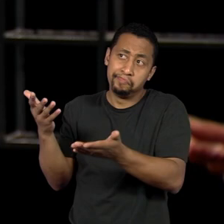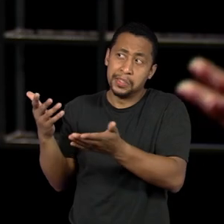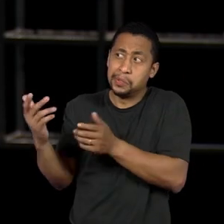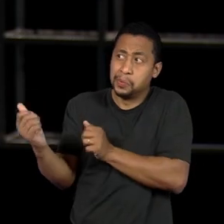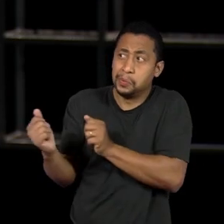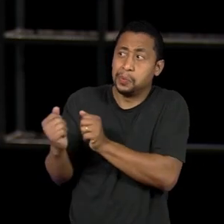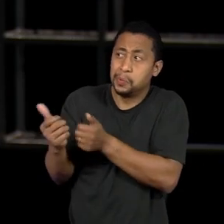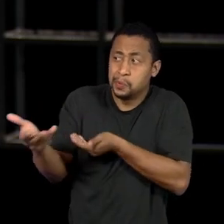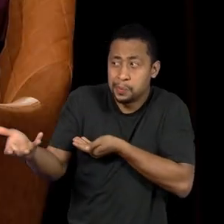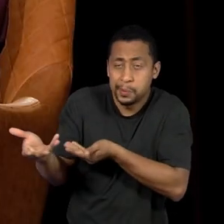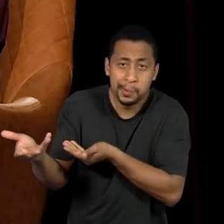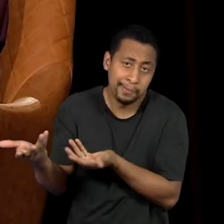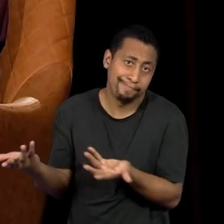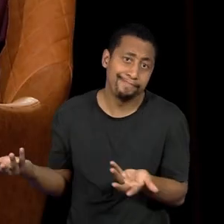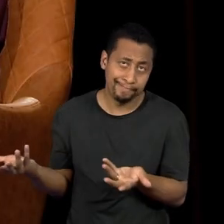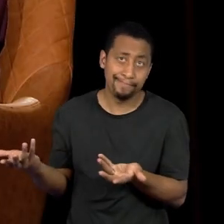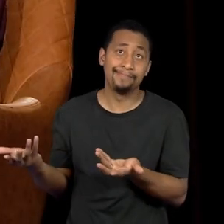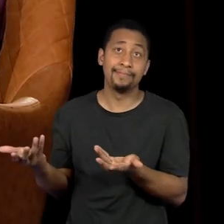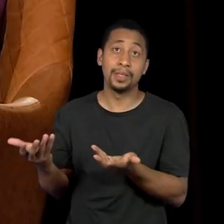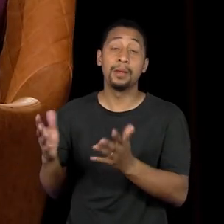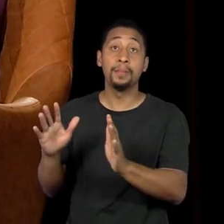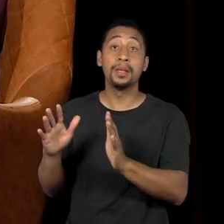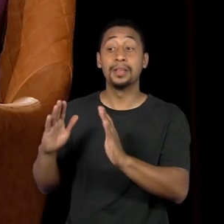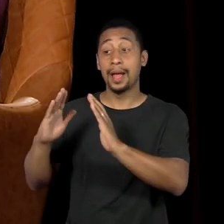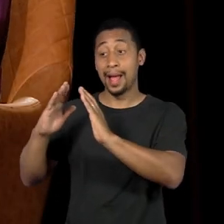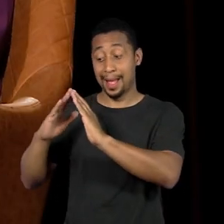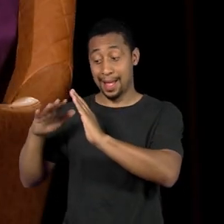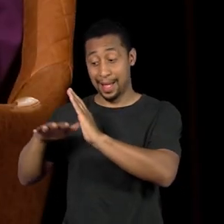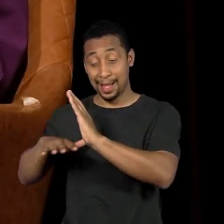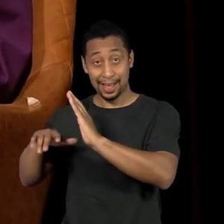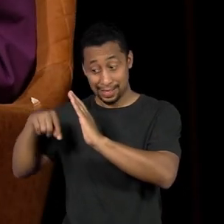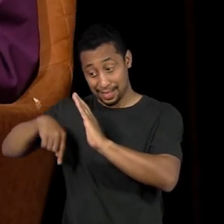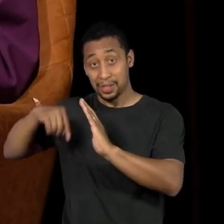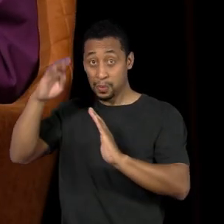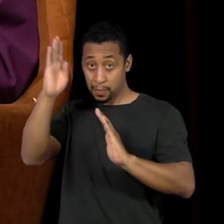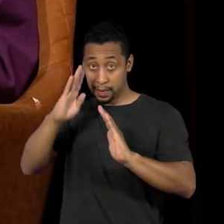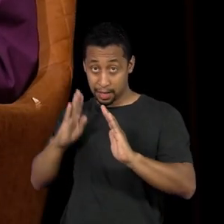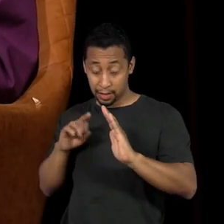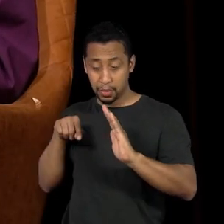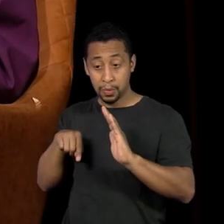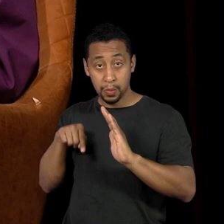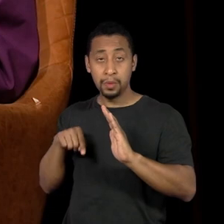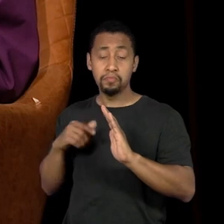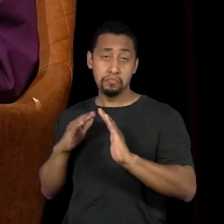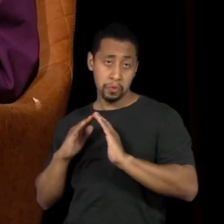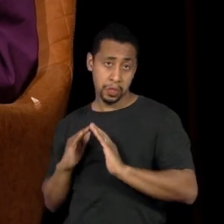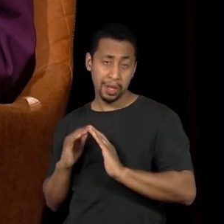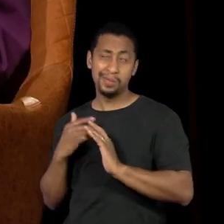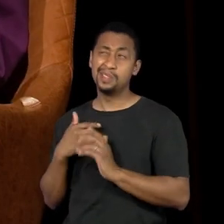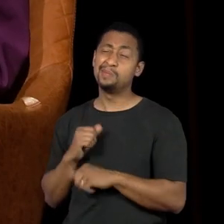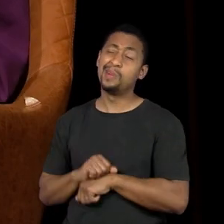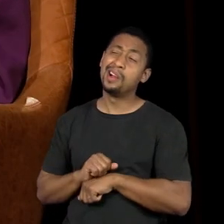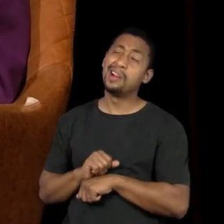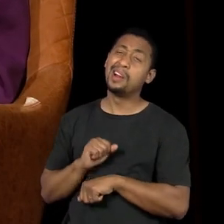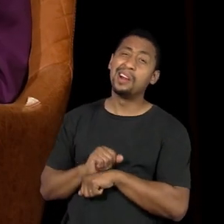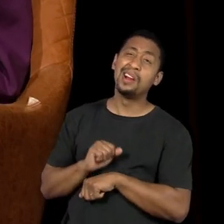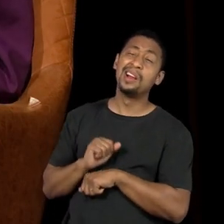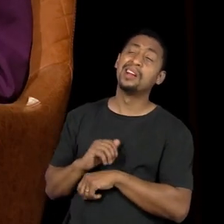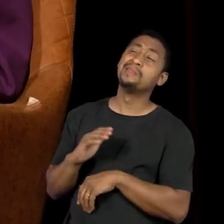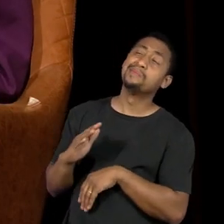pessoas, e vivendo na Casa do Brasil, esperando que o contrato fosse começar daqui